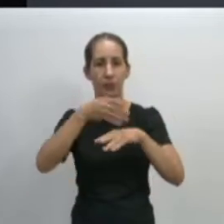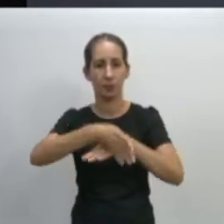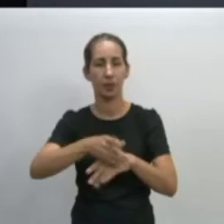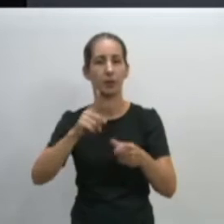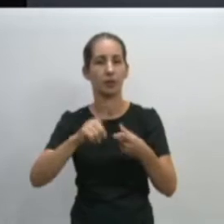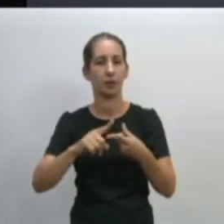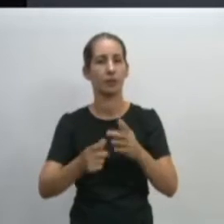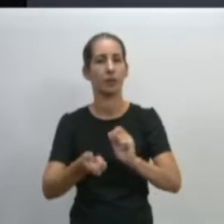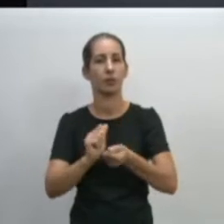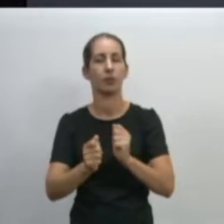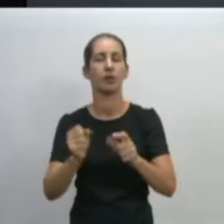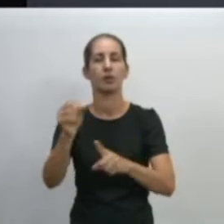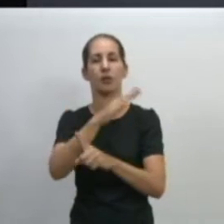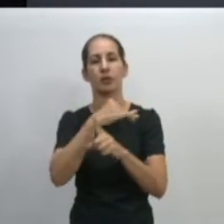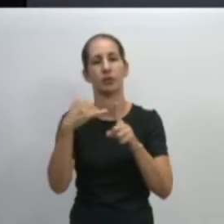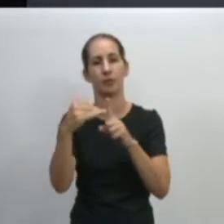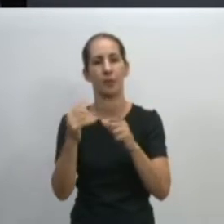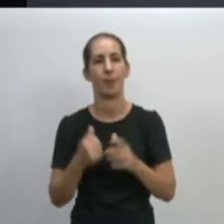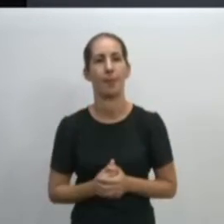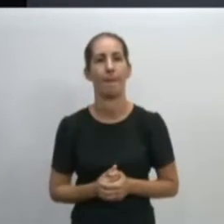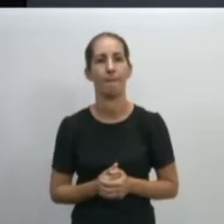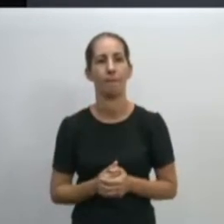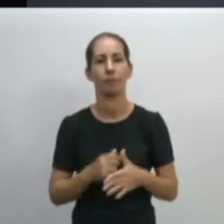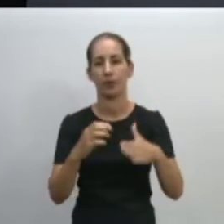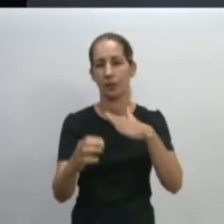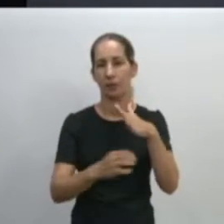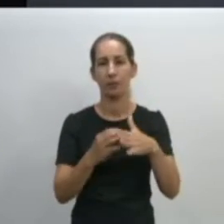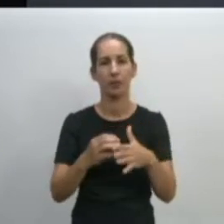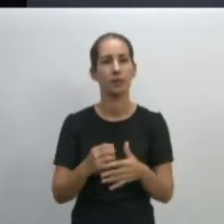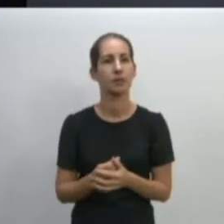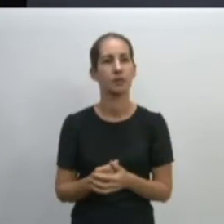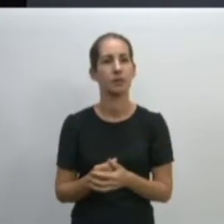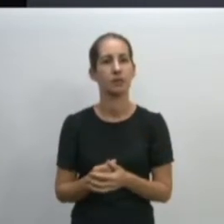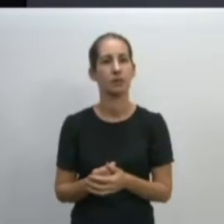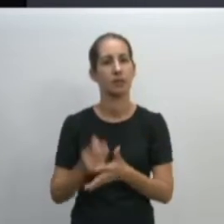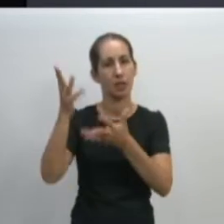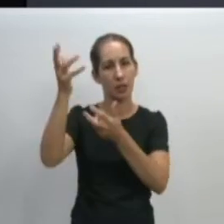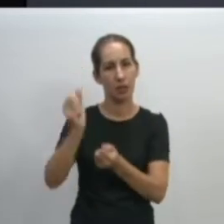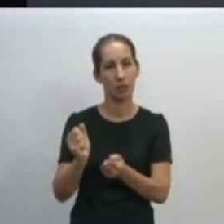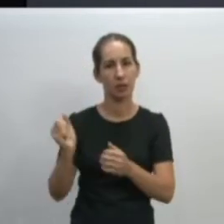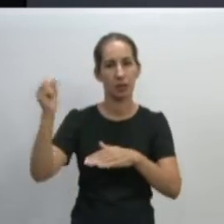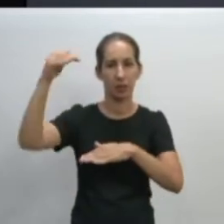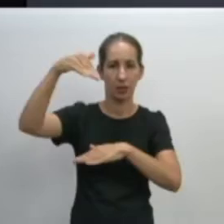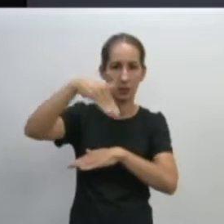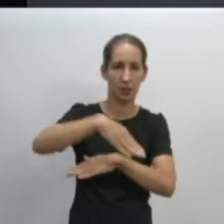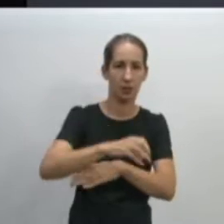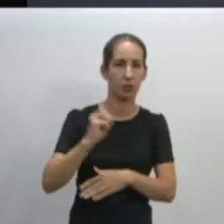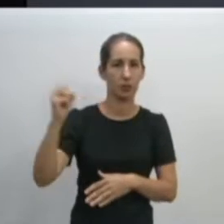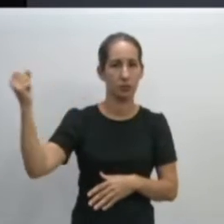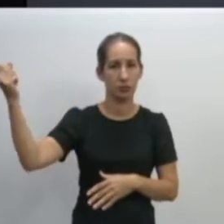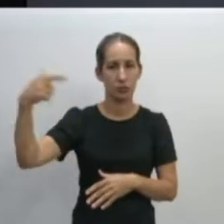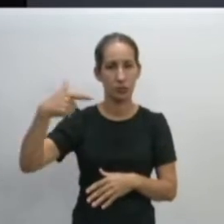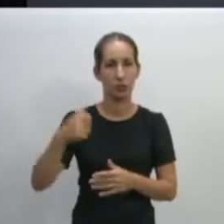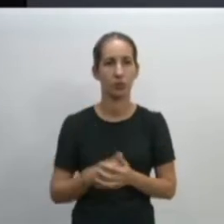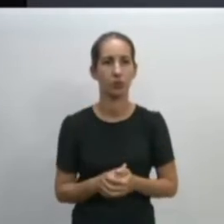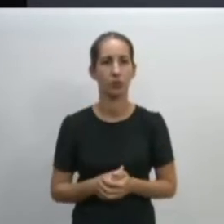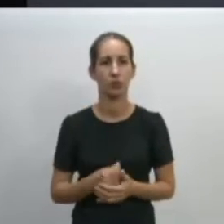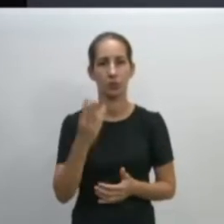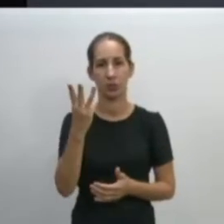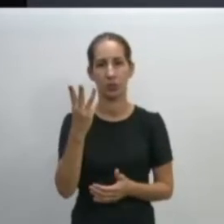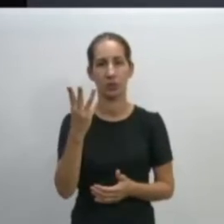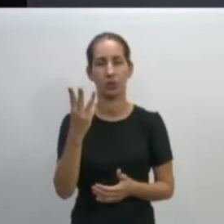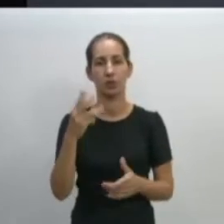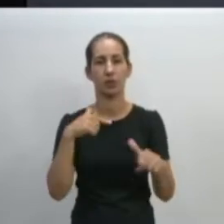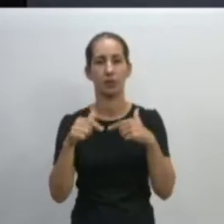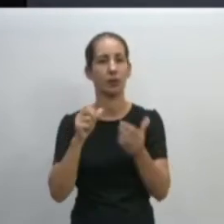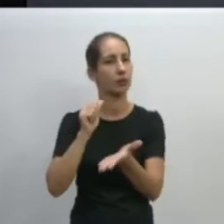a economia e para o social. Uma empresa que já foi recém-aberta na Ladeira do Sol, uma loja de conveniência, já demitiu 3